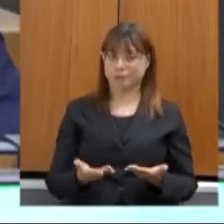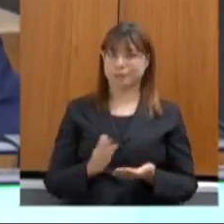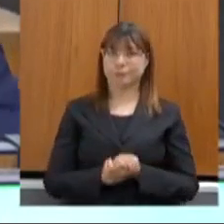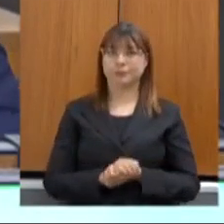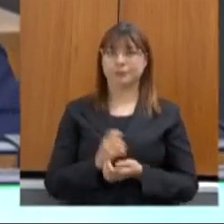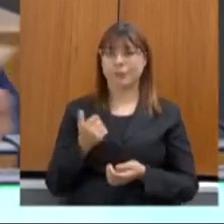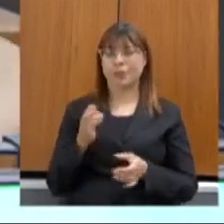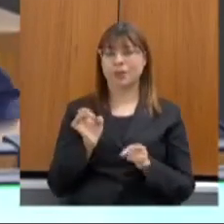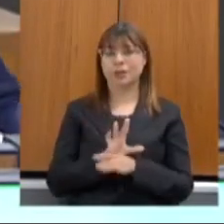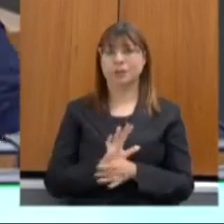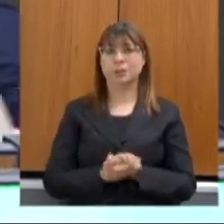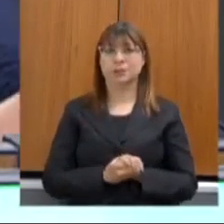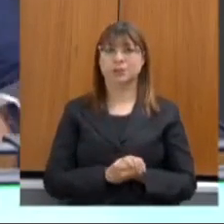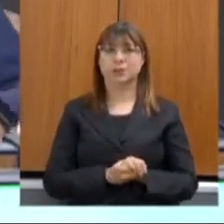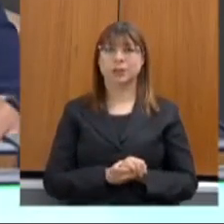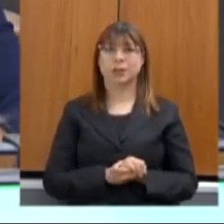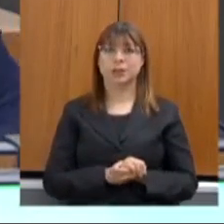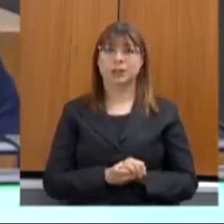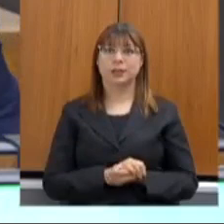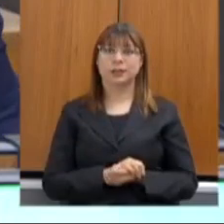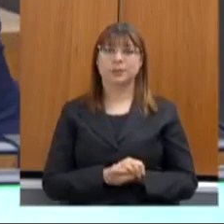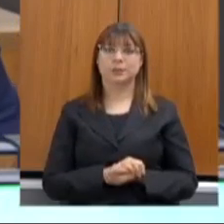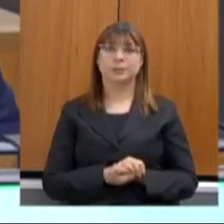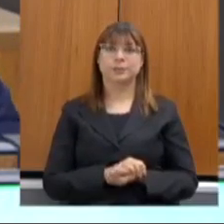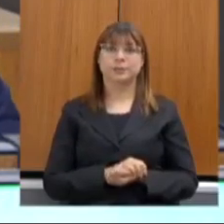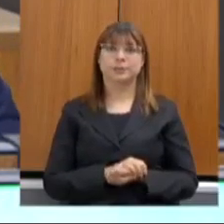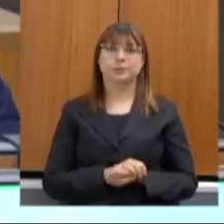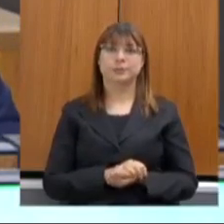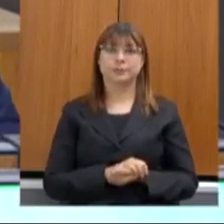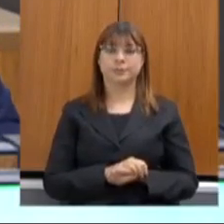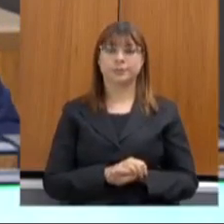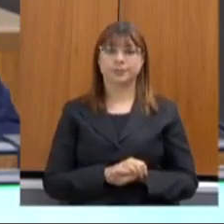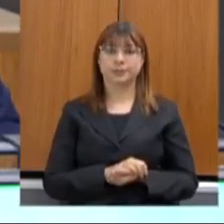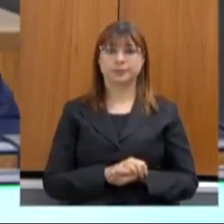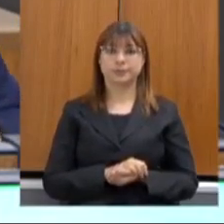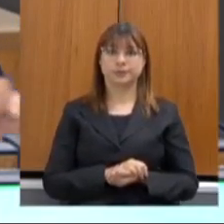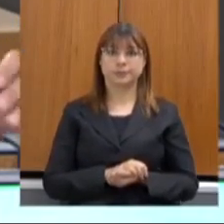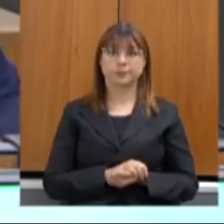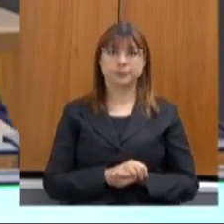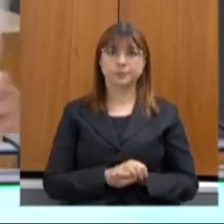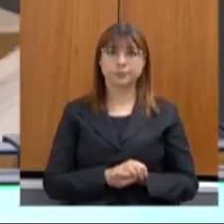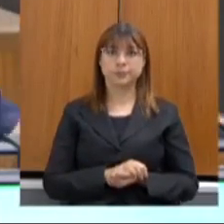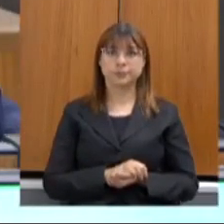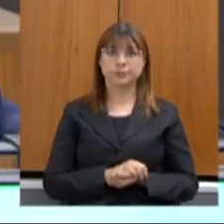acabando acabando pode pode passar E